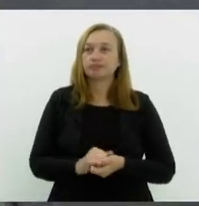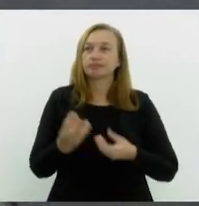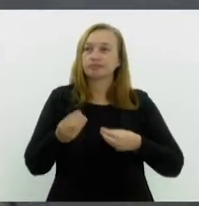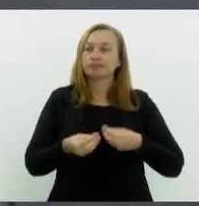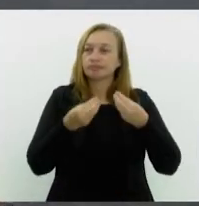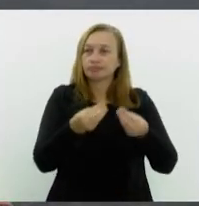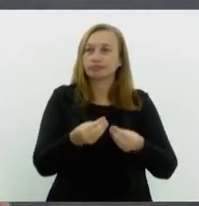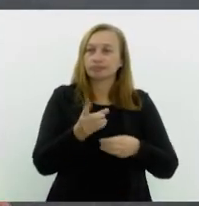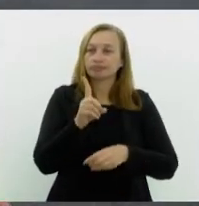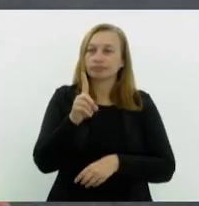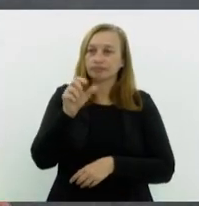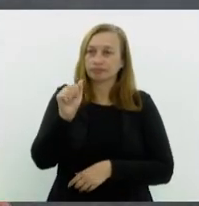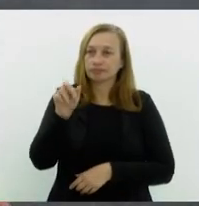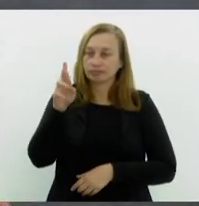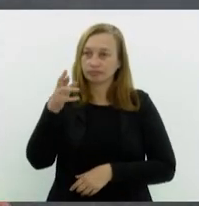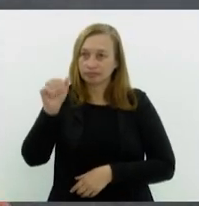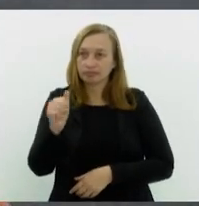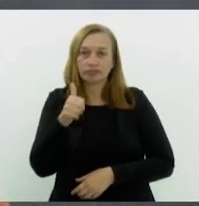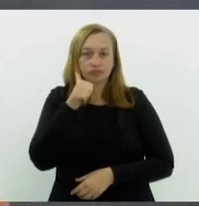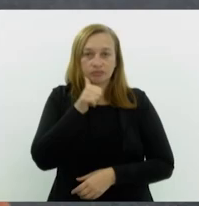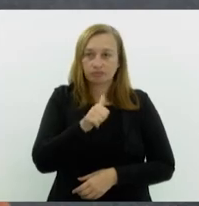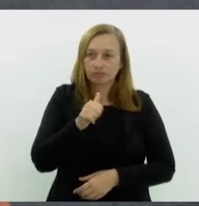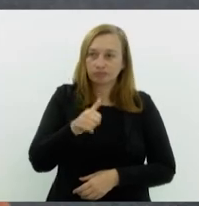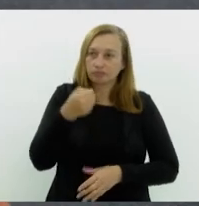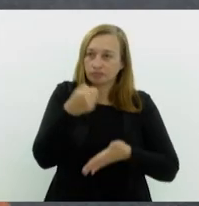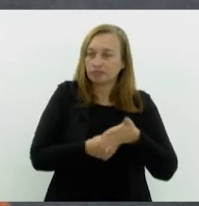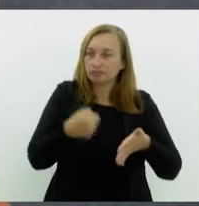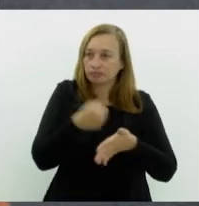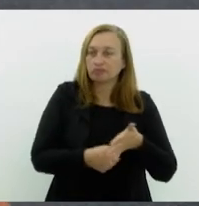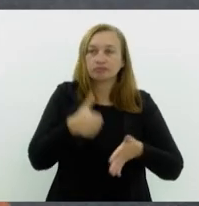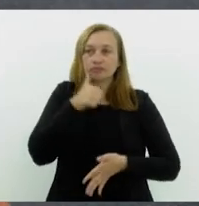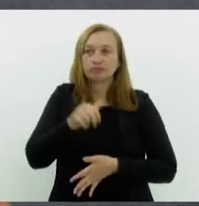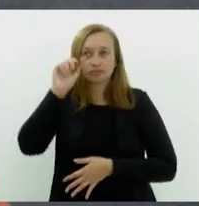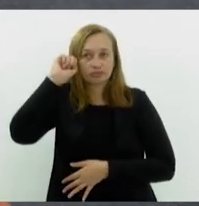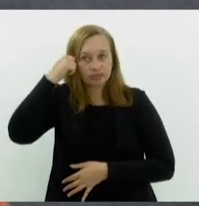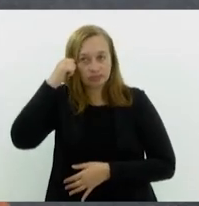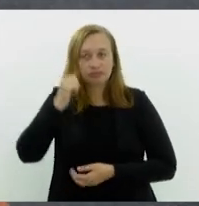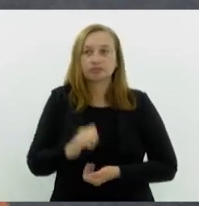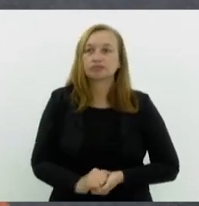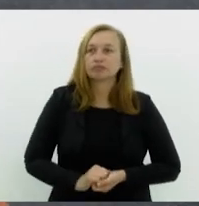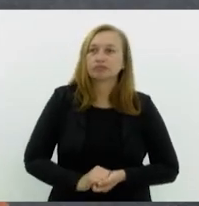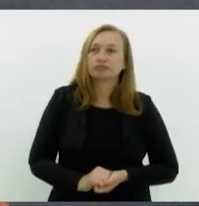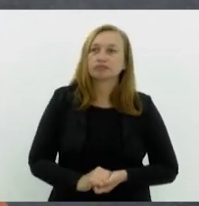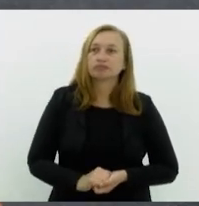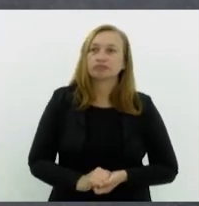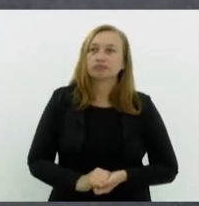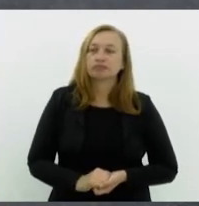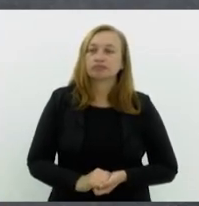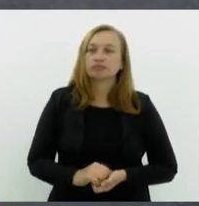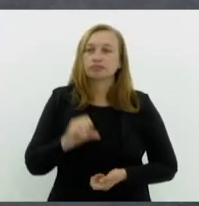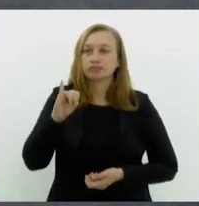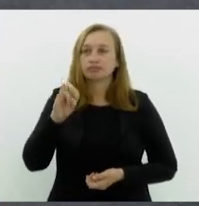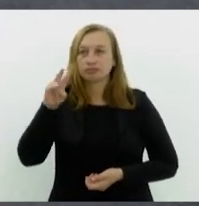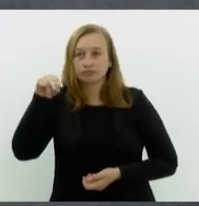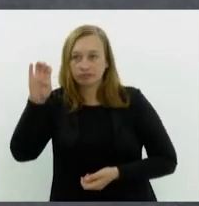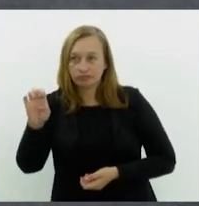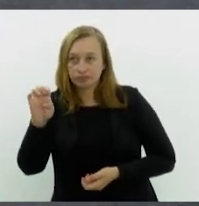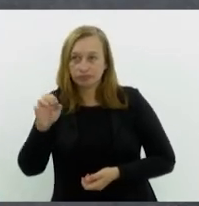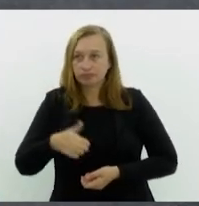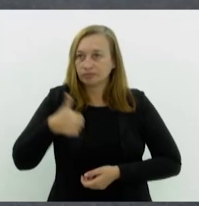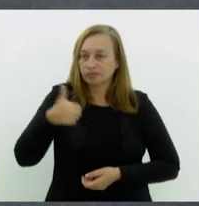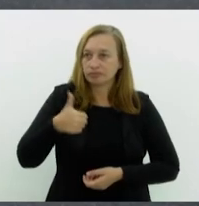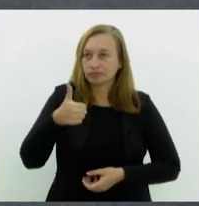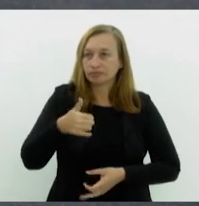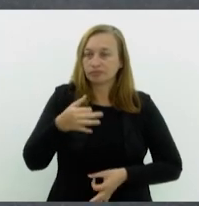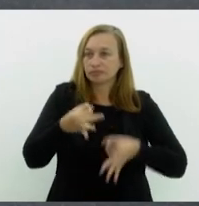prêmio Dandara, uma mulher, expressão da luta das mulheres negras, para a senhora Ivone Ferreira Caetano, a primeira